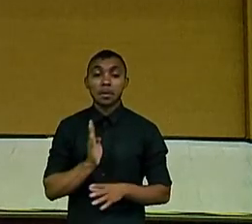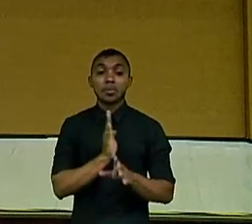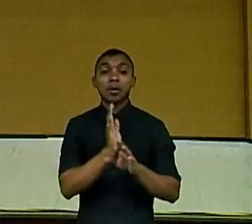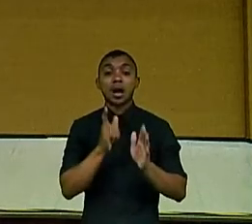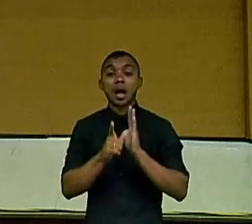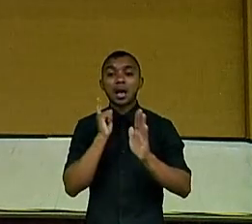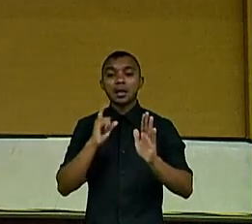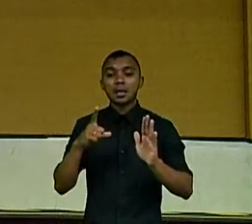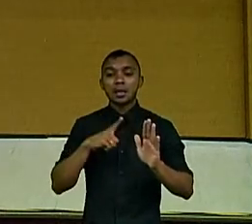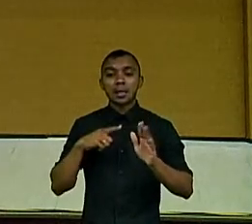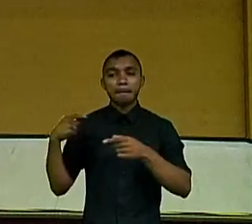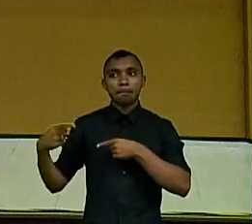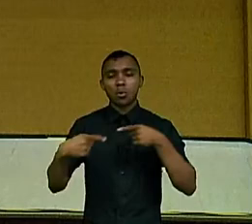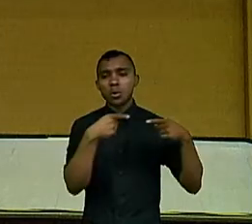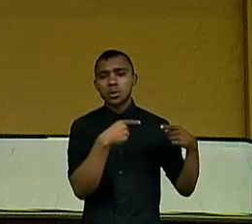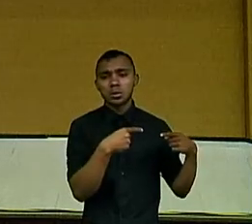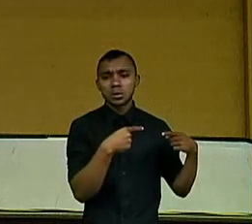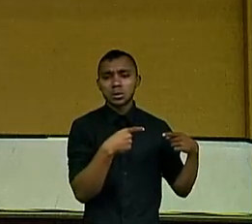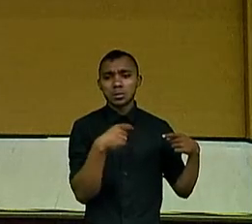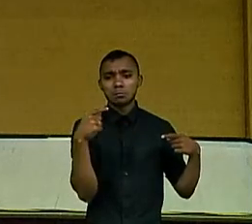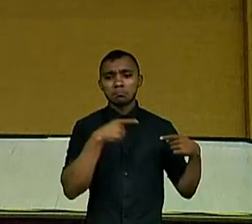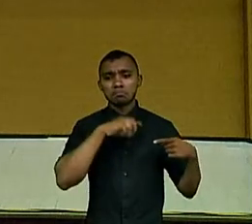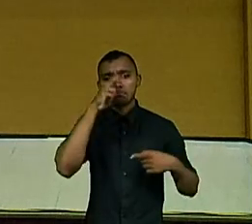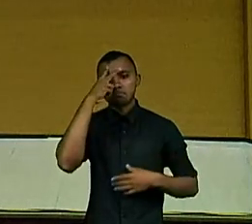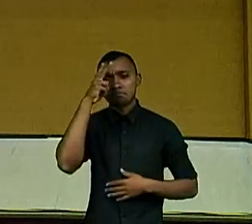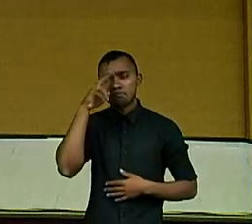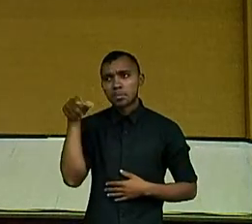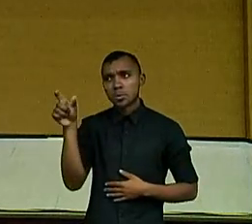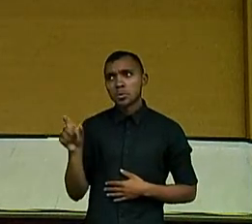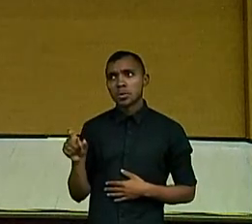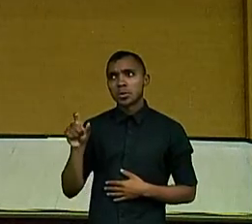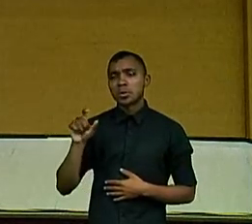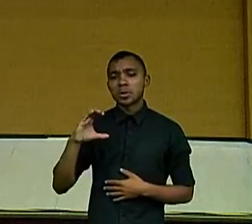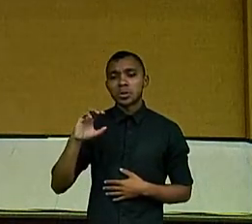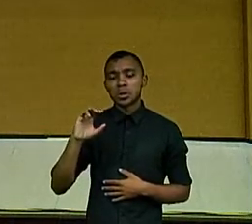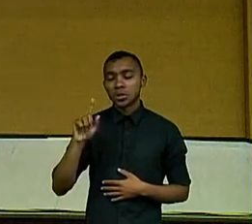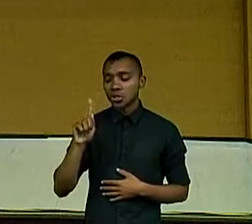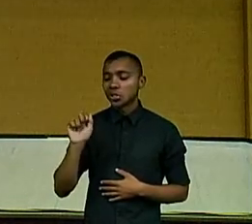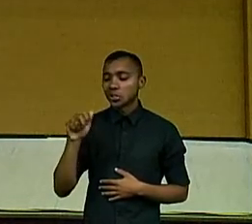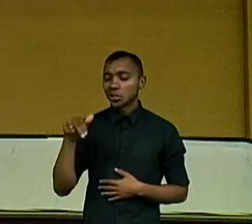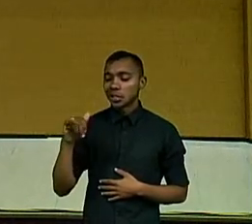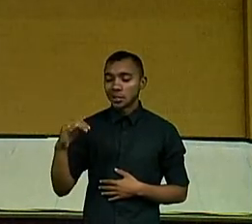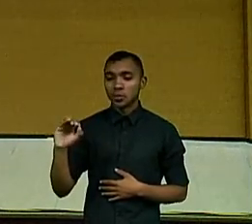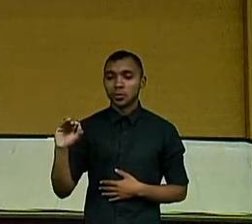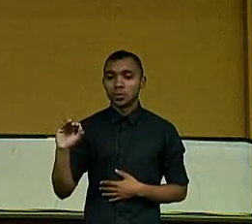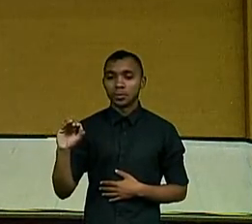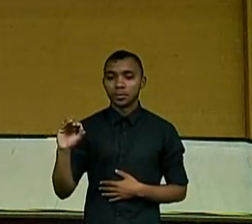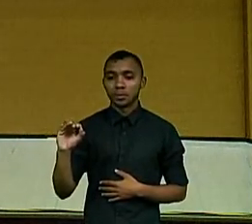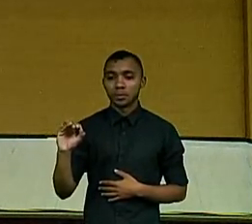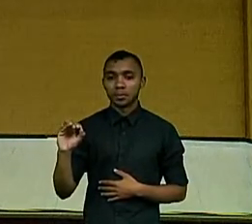política bem parecida com a do Jânio Quadros tá não na